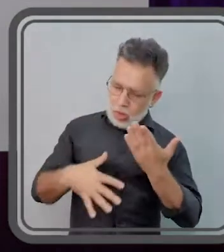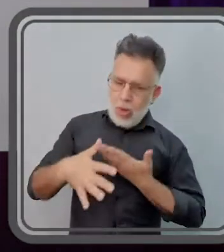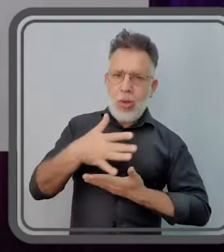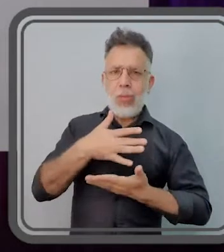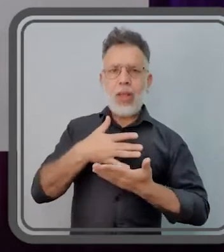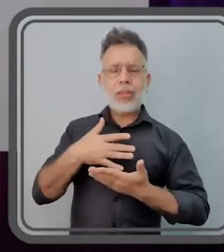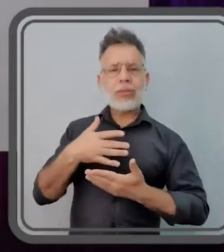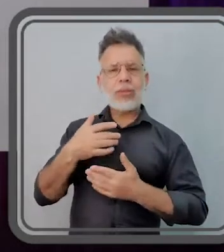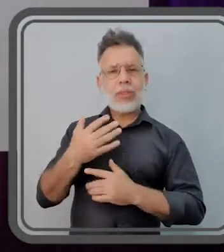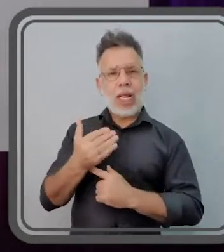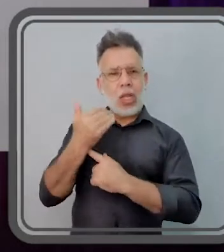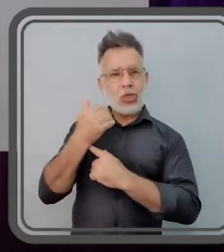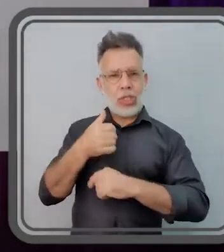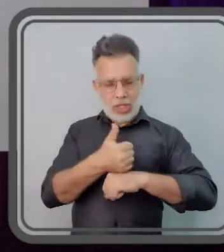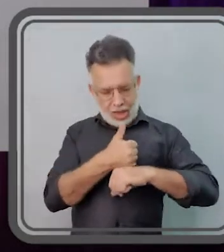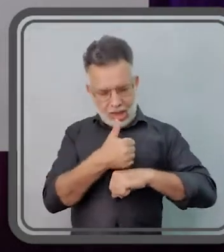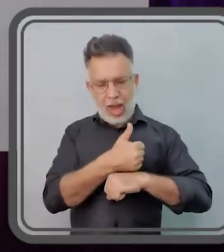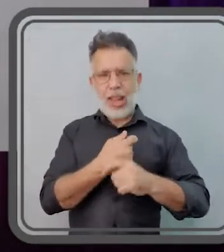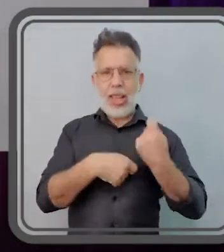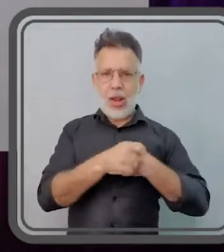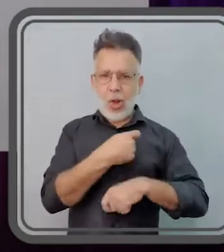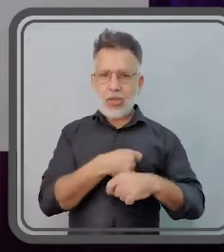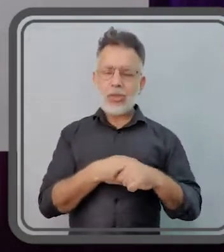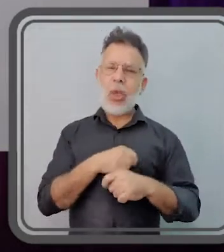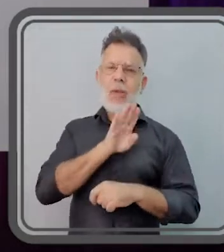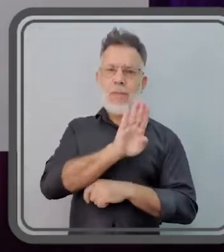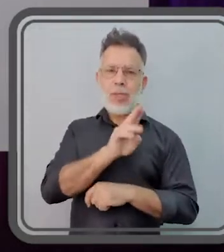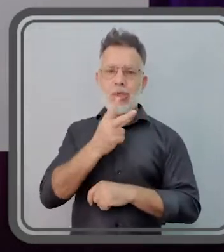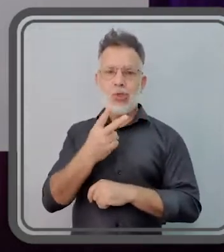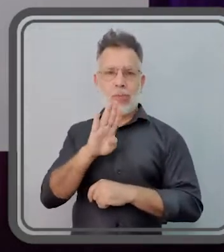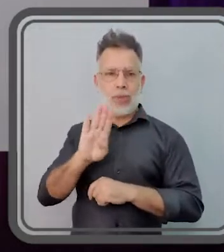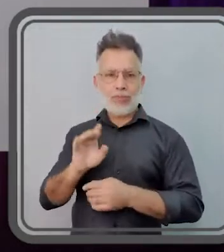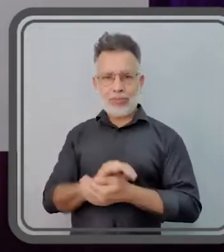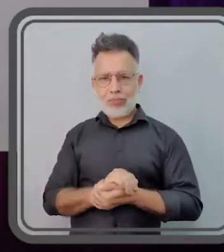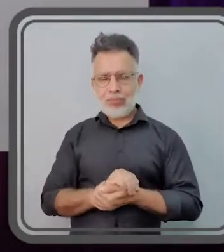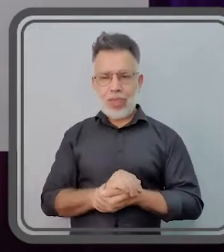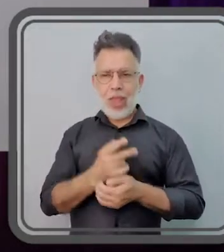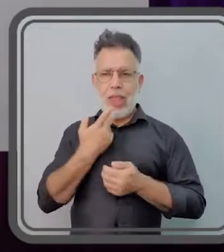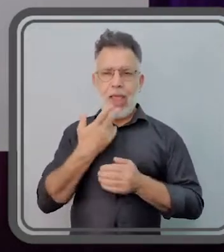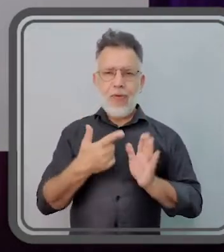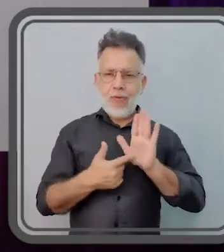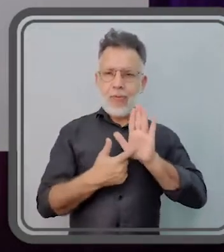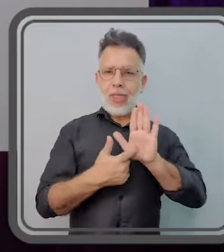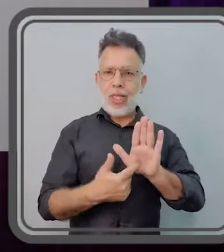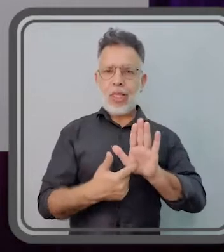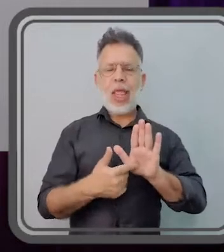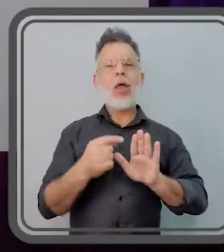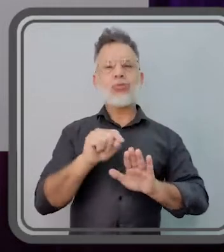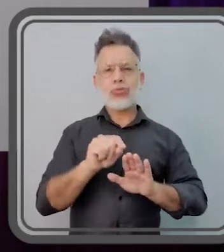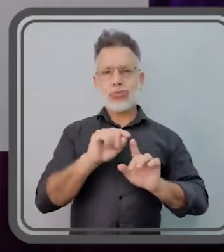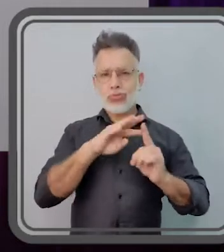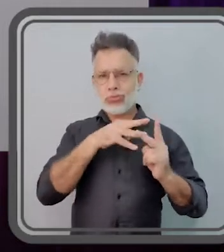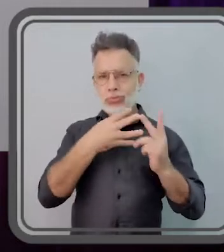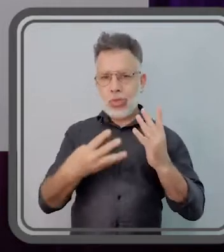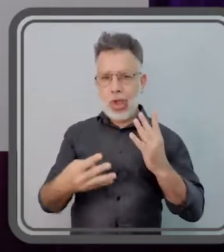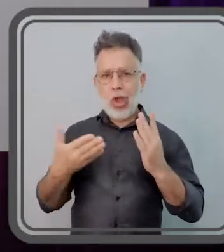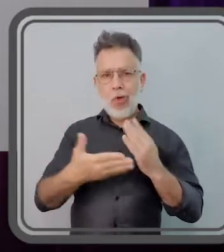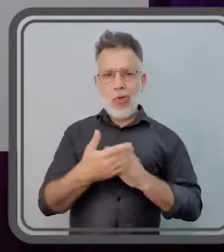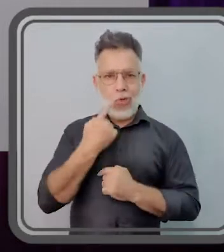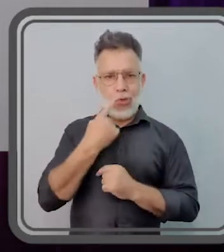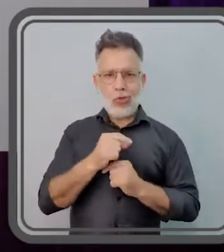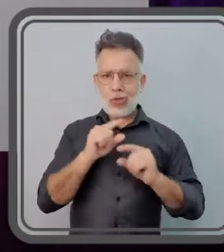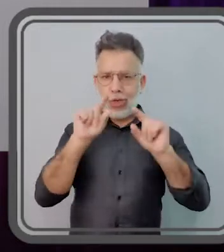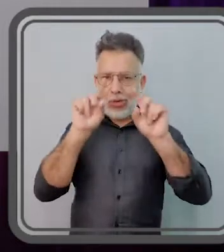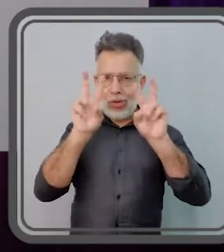de carreiras, né? De negócios, B2B. Eu vou mostrar para vocês um pouquinho da nossa agenda dessa transmissão de hoje, que vai ser